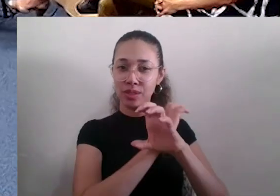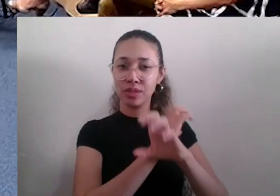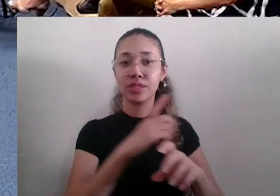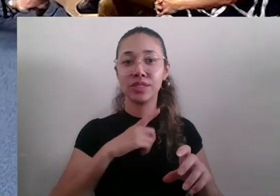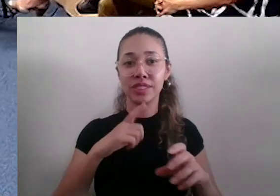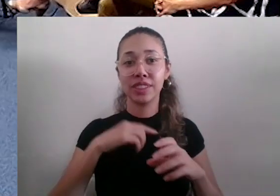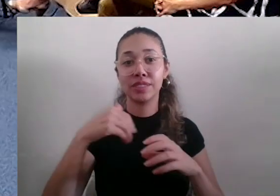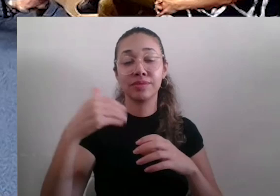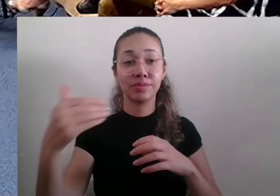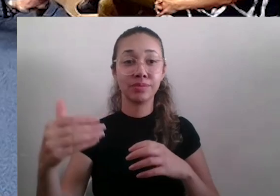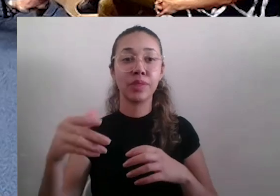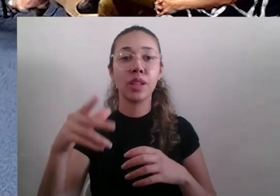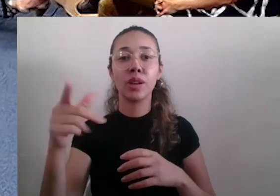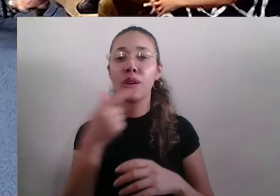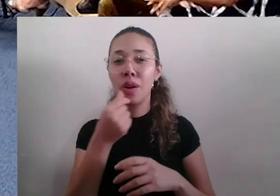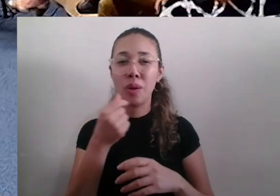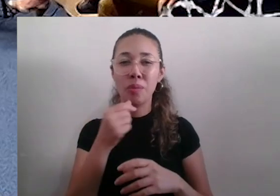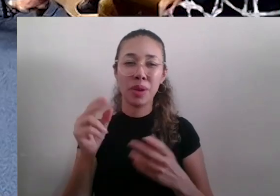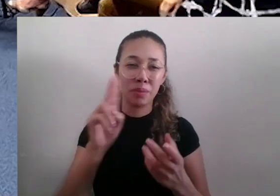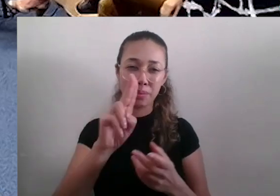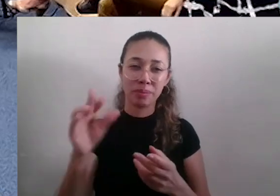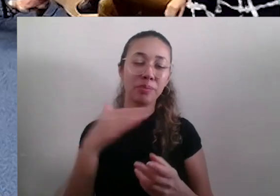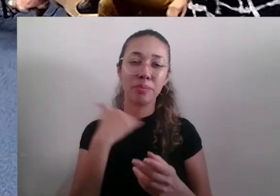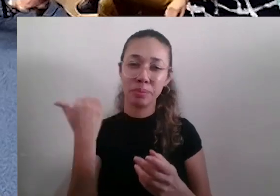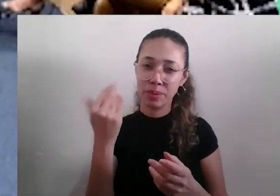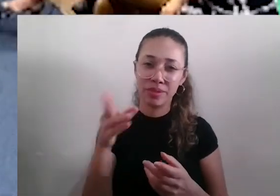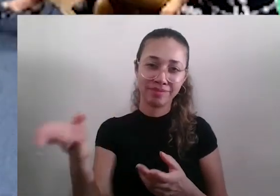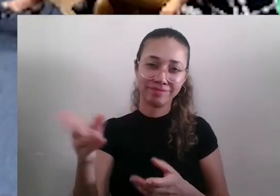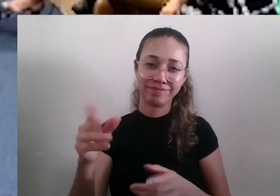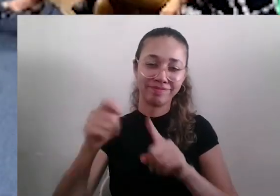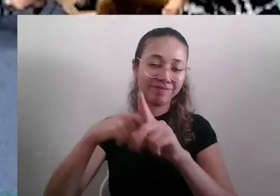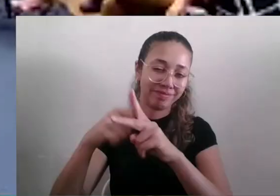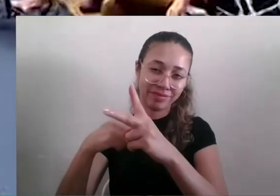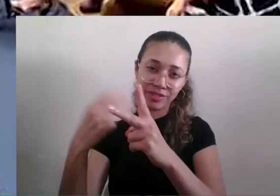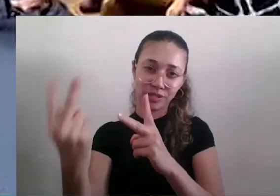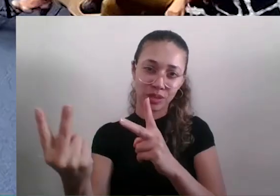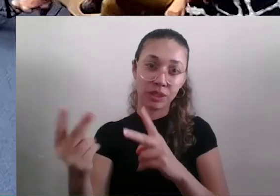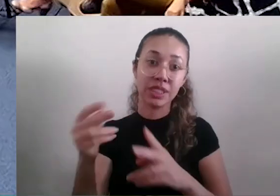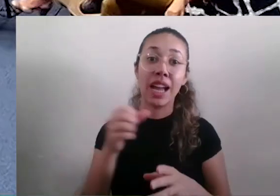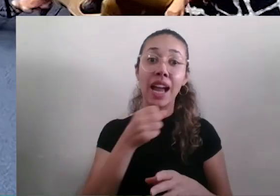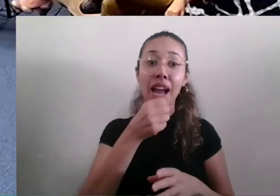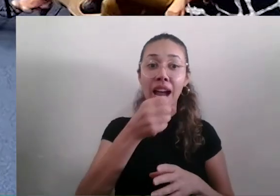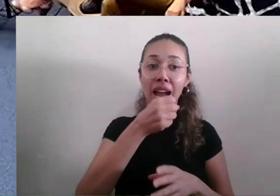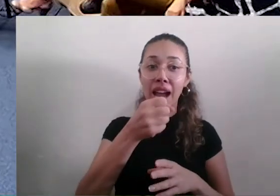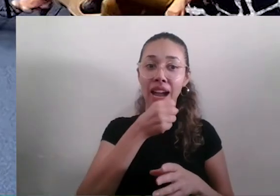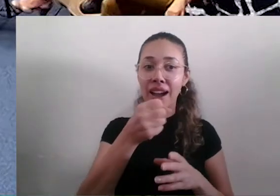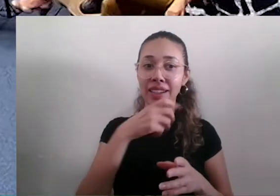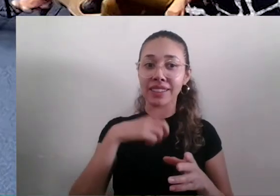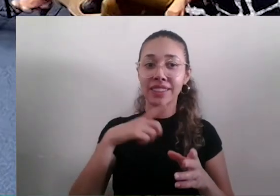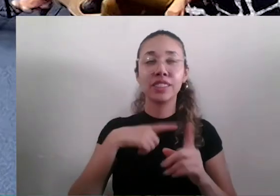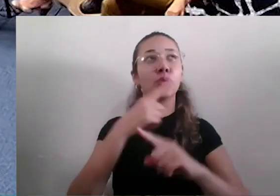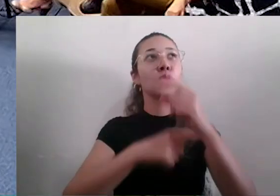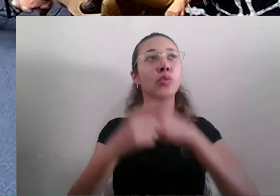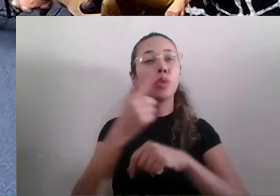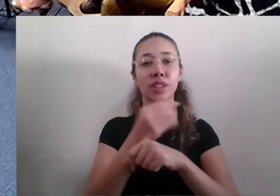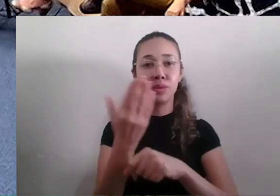que praia foi publicado Tipo dois meses depois uma coisa assim a entrevista tinha sido feito um ano antes mais até é Saiu em novembro